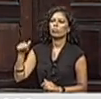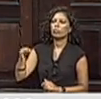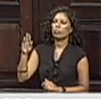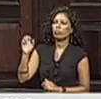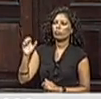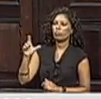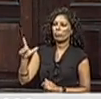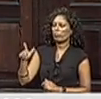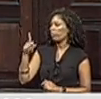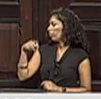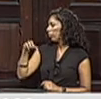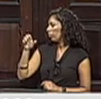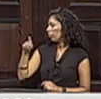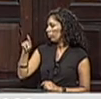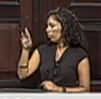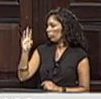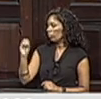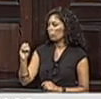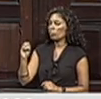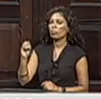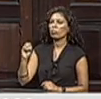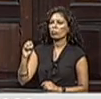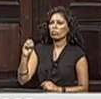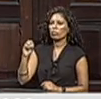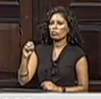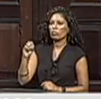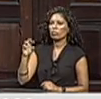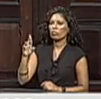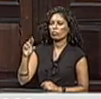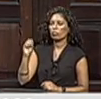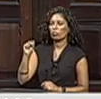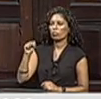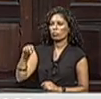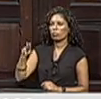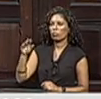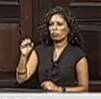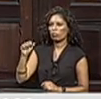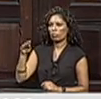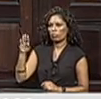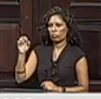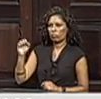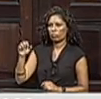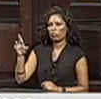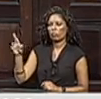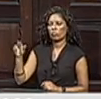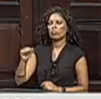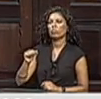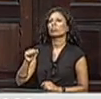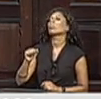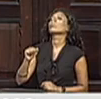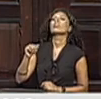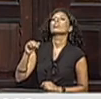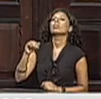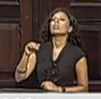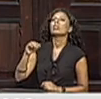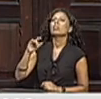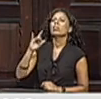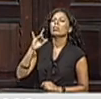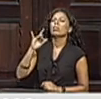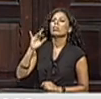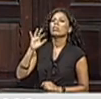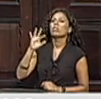Pedro Augusto, Rafael Pisciani, Renato Cozzolino, Rosenberg Reis, Silas Bento, Tio Carlos, Zé Luiz